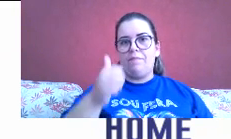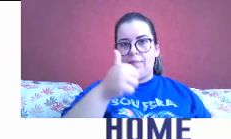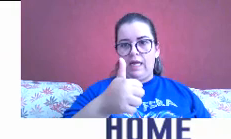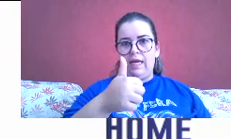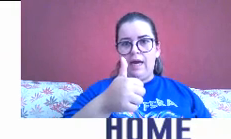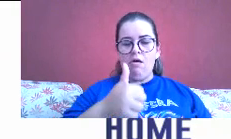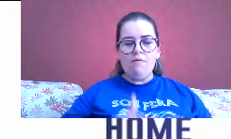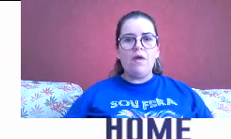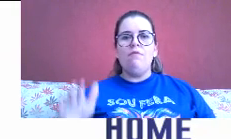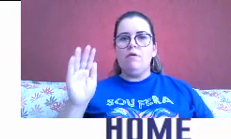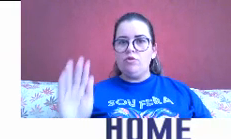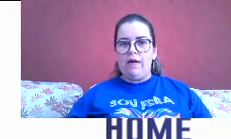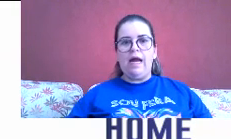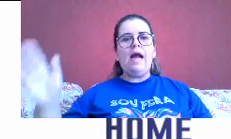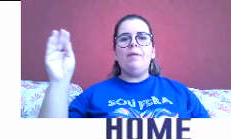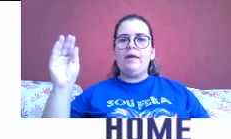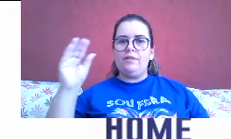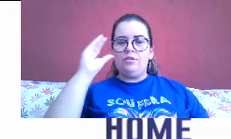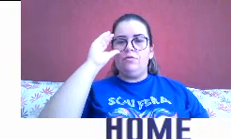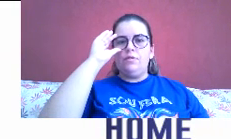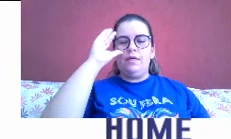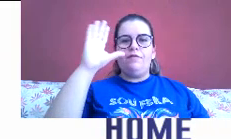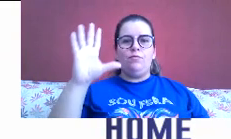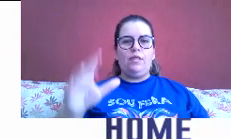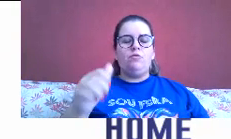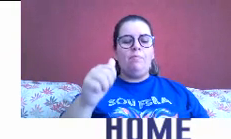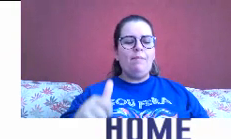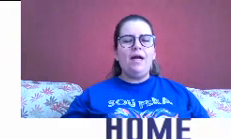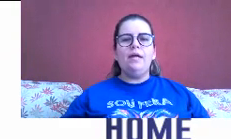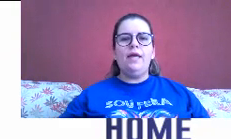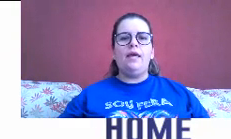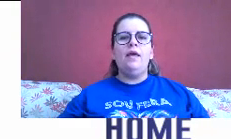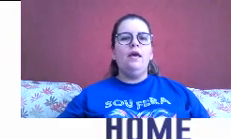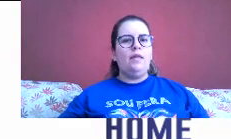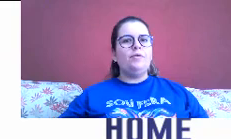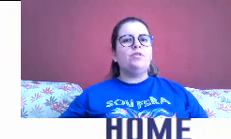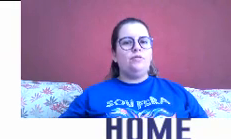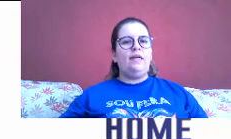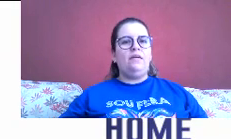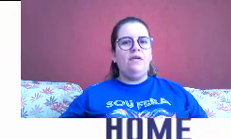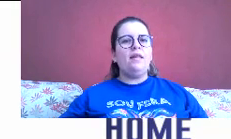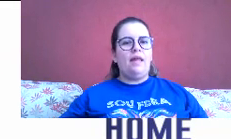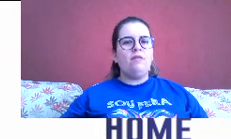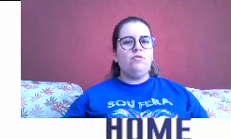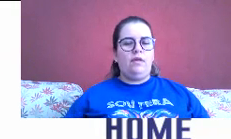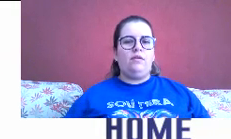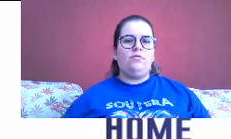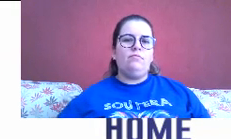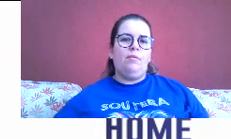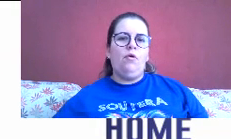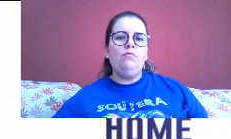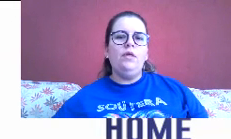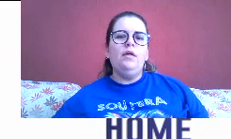sequência Legal vamos devagar para que a gente consiga fazer um texto bem bacana aí e depois a gente vai querer ver tá o seu